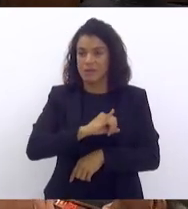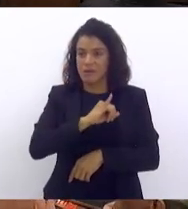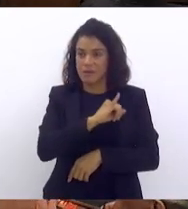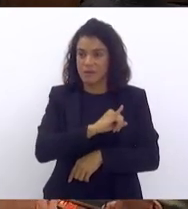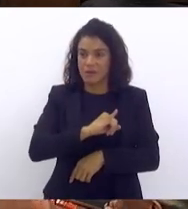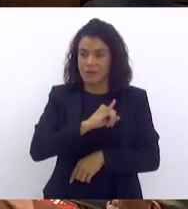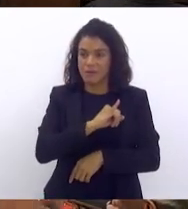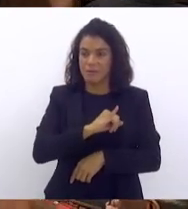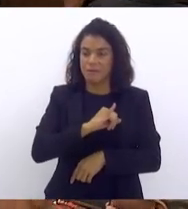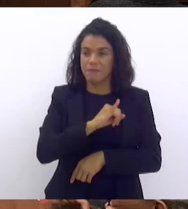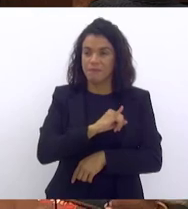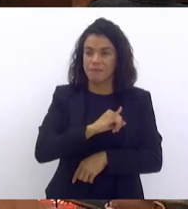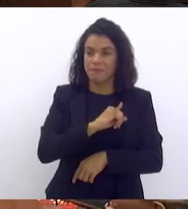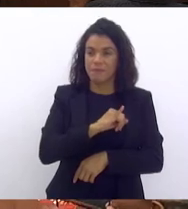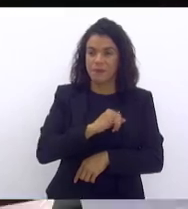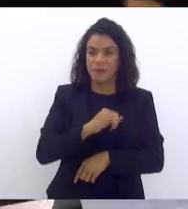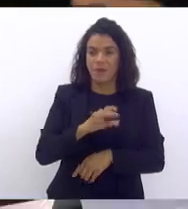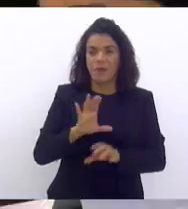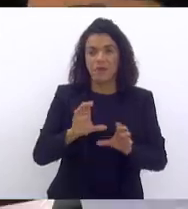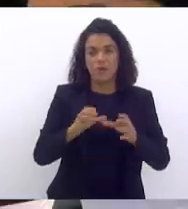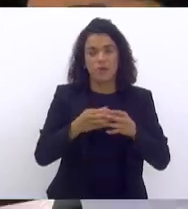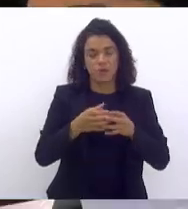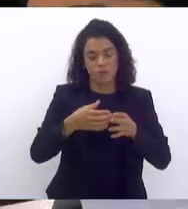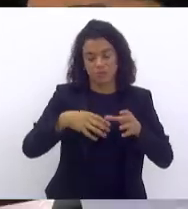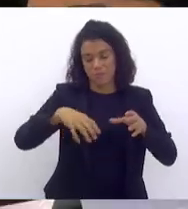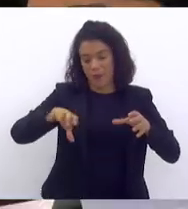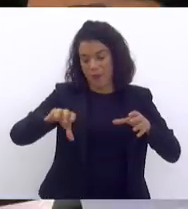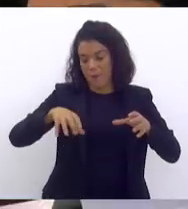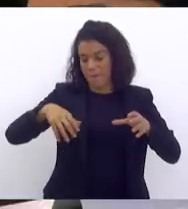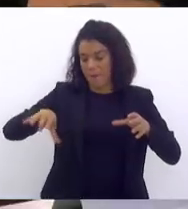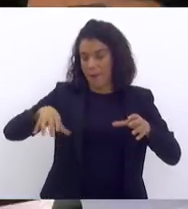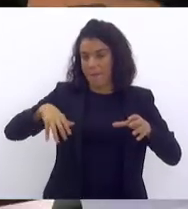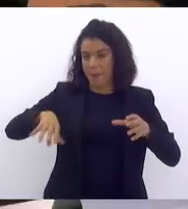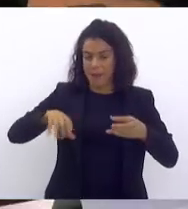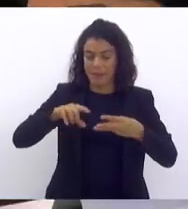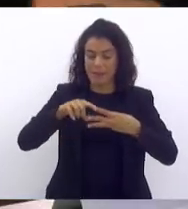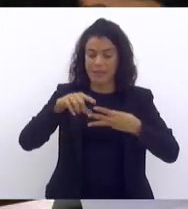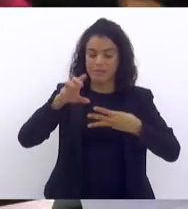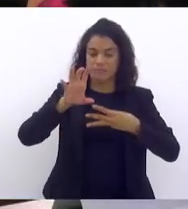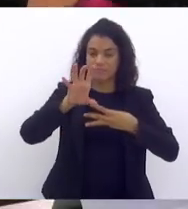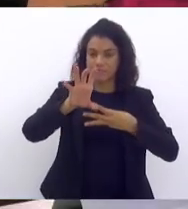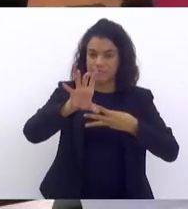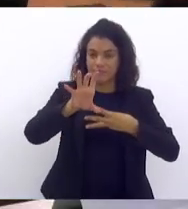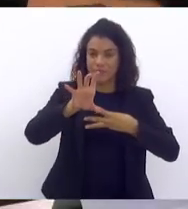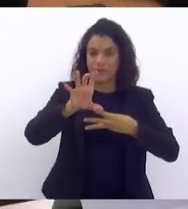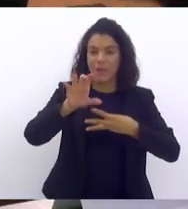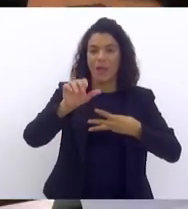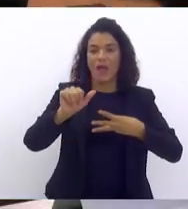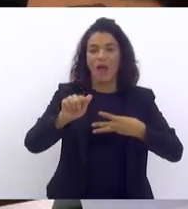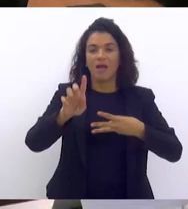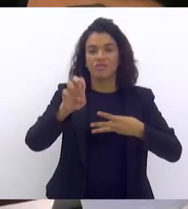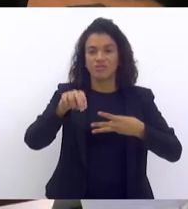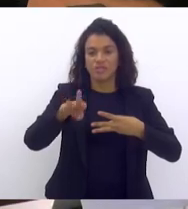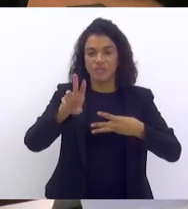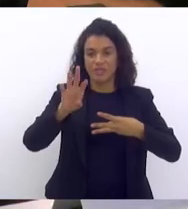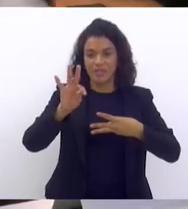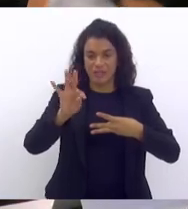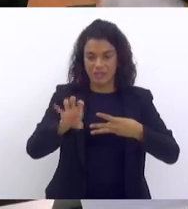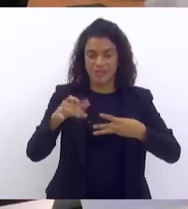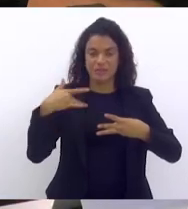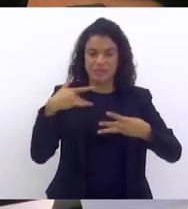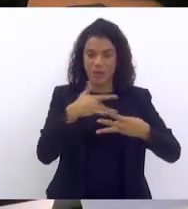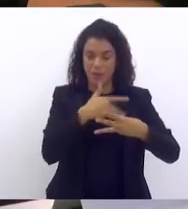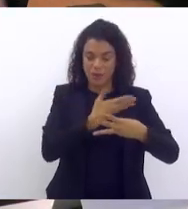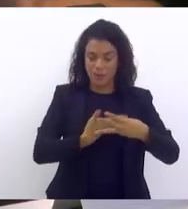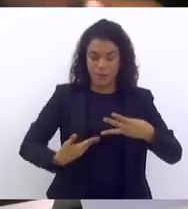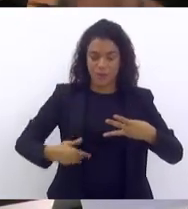nomenclaturas se dividem, né, em 3 partes. Agente de Saúde Pública, Guarda